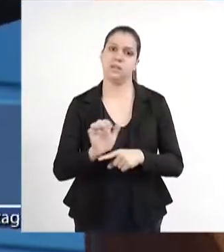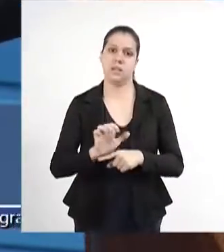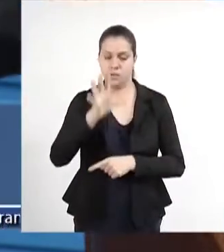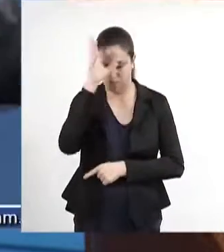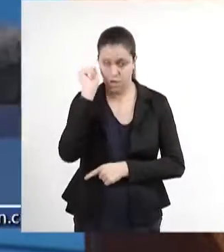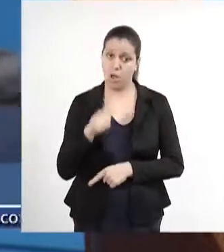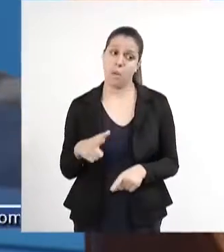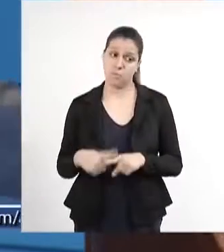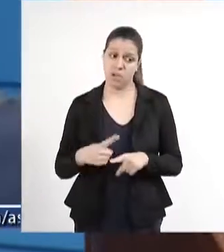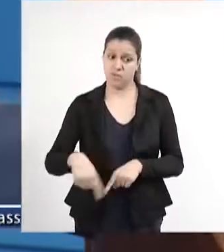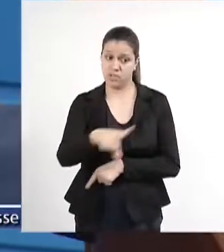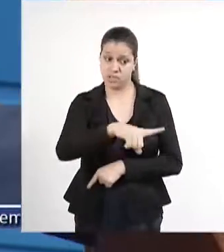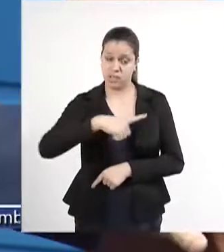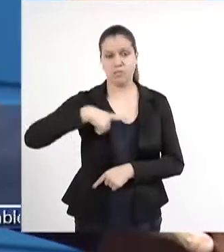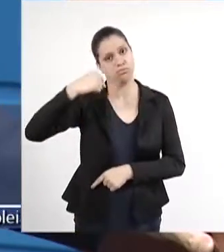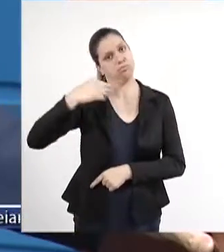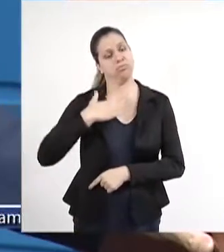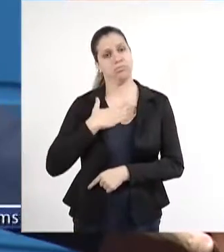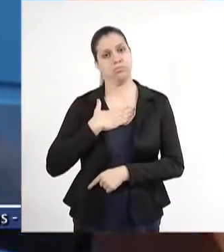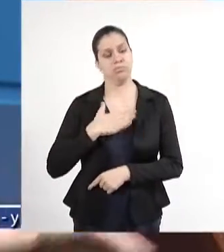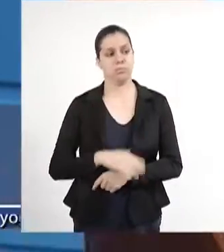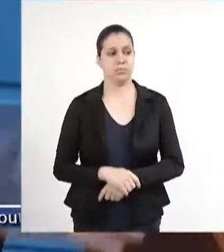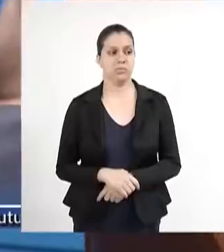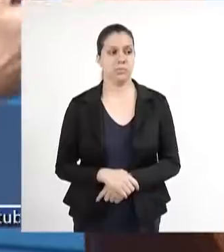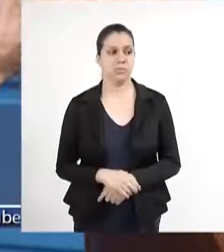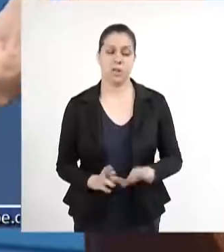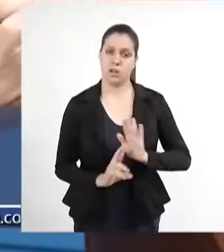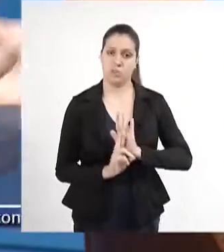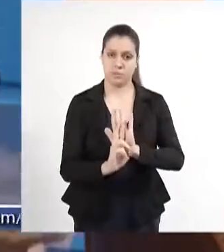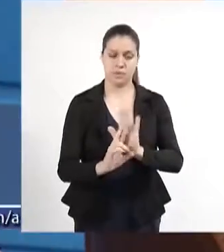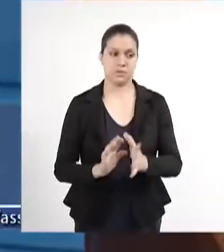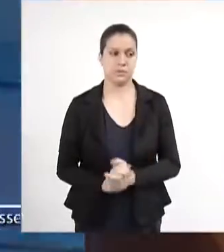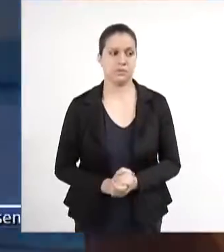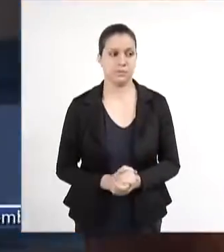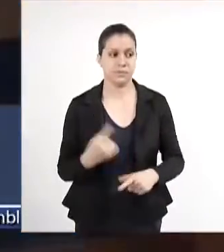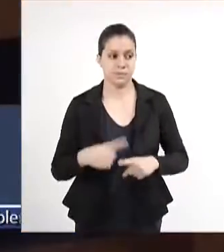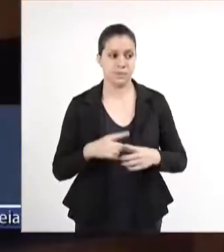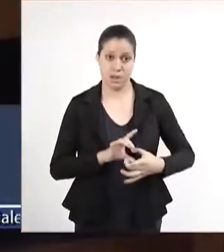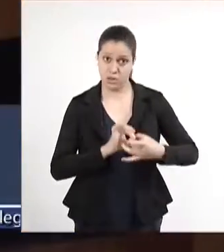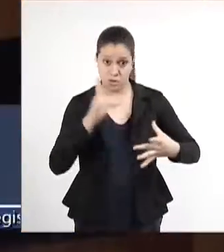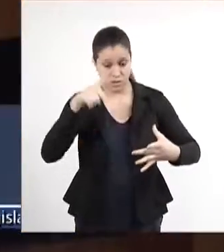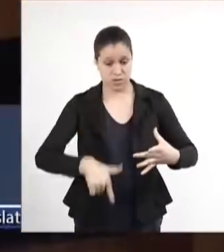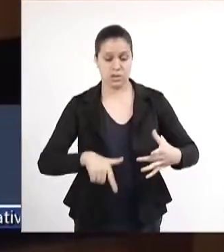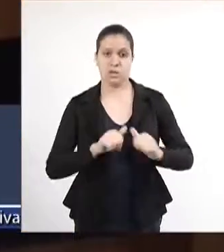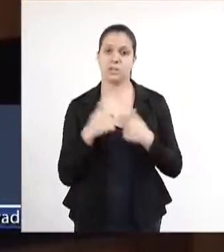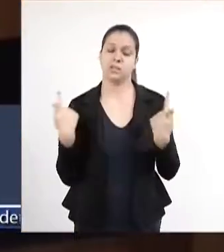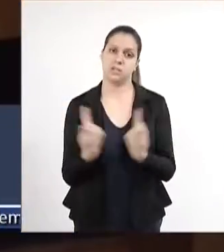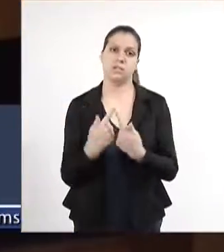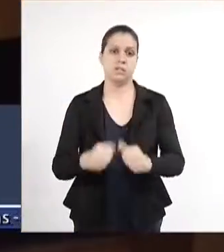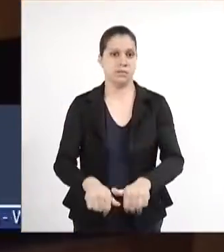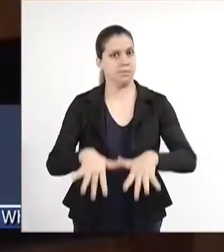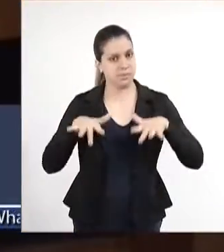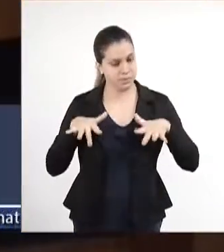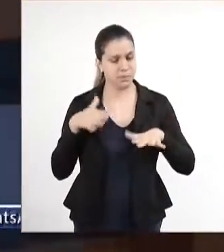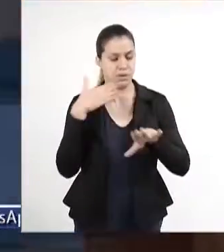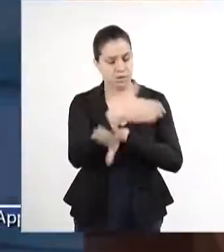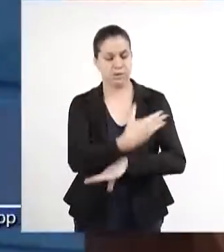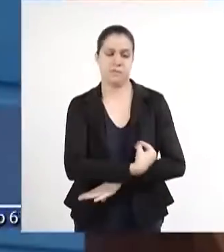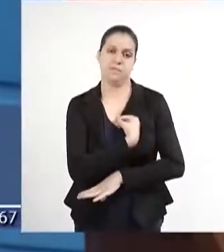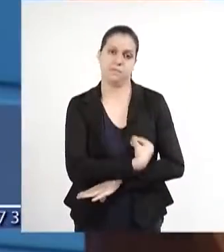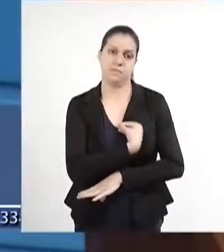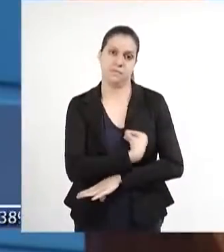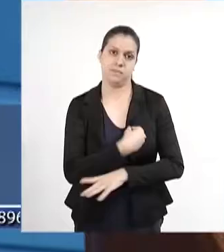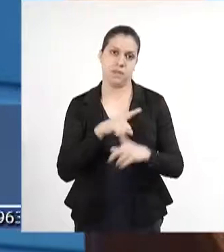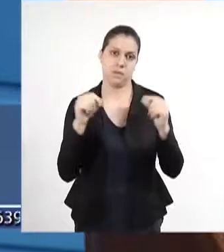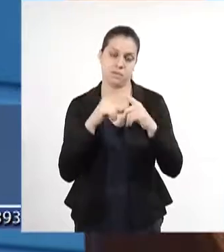por designação de Vossas Excelências. Até porque foi autorizado aqui, em plenário, a nossa participação.